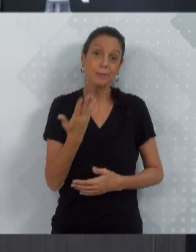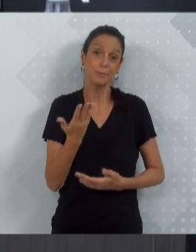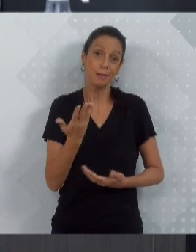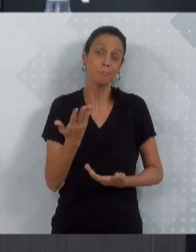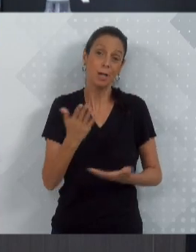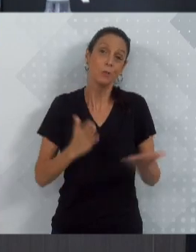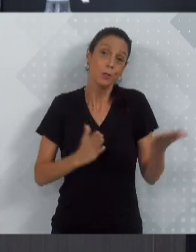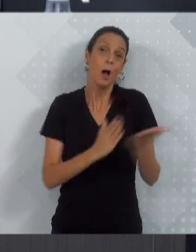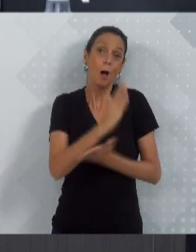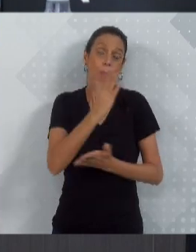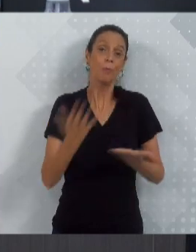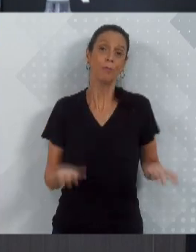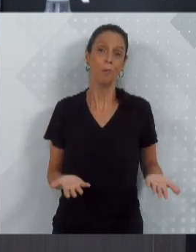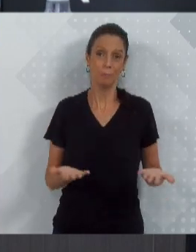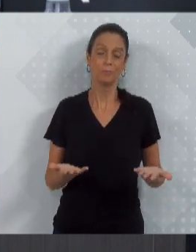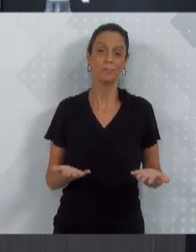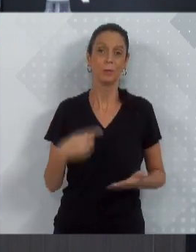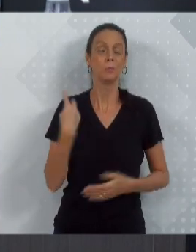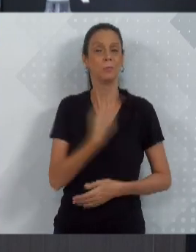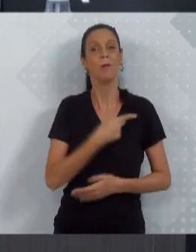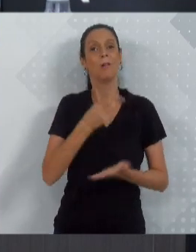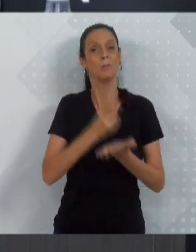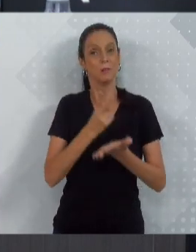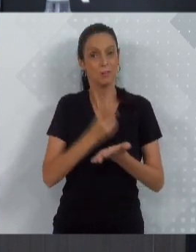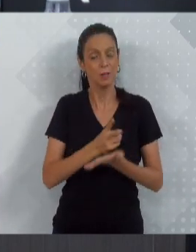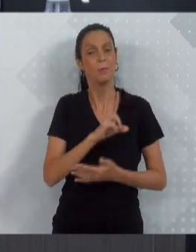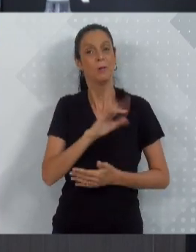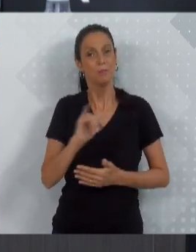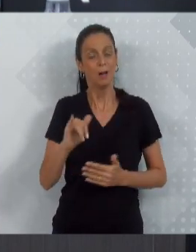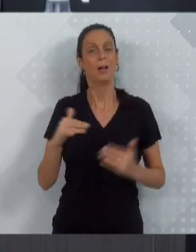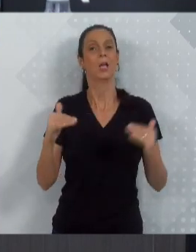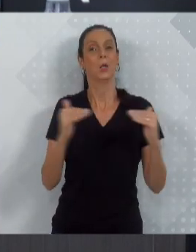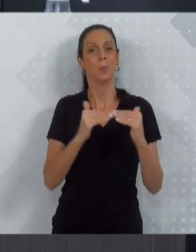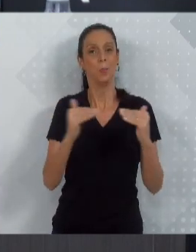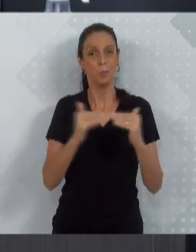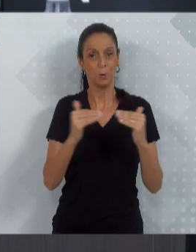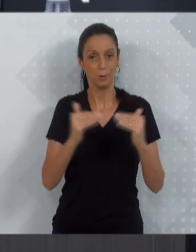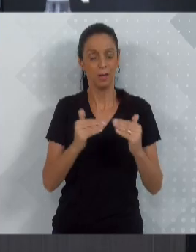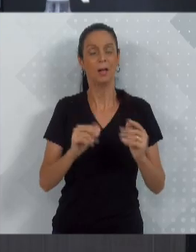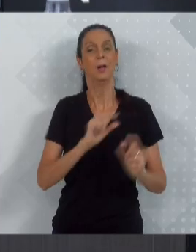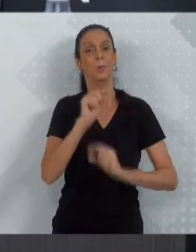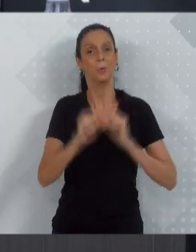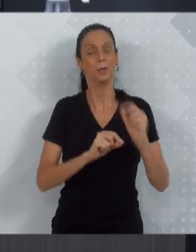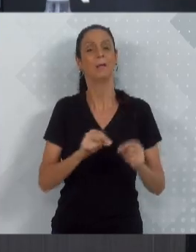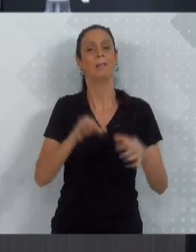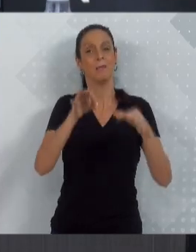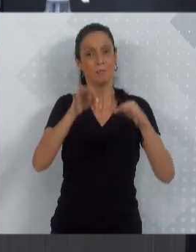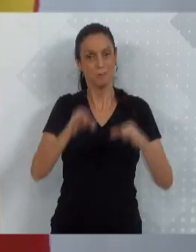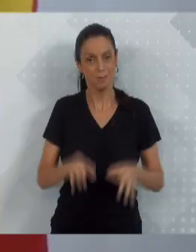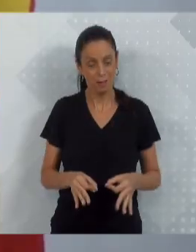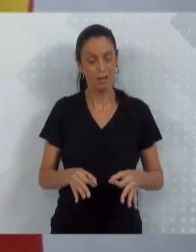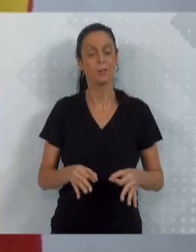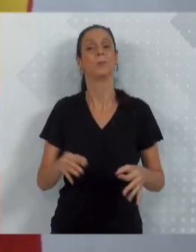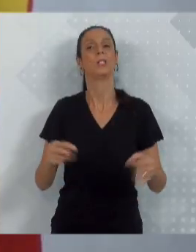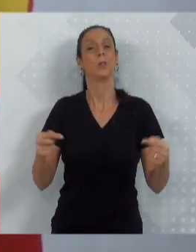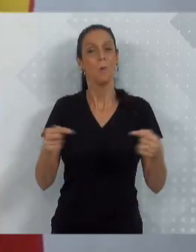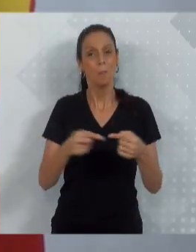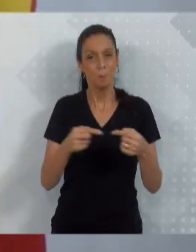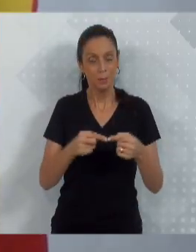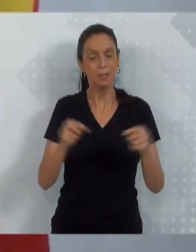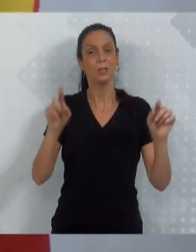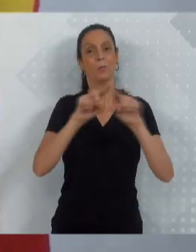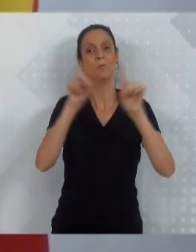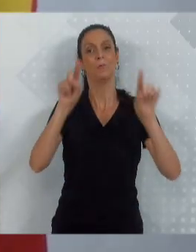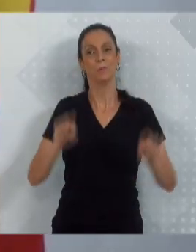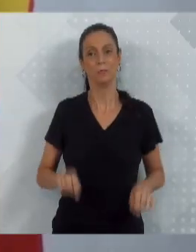senhor aí que a nossa casa vai sempre estar a favor daquilo que é certo e daquilo que é de direito dos servidores. Obrigado, vereador Almir.